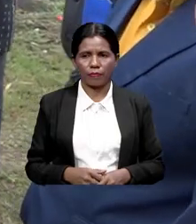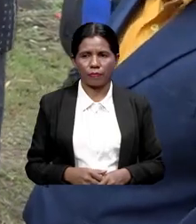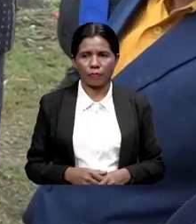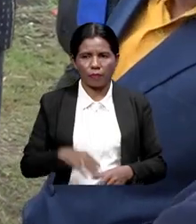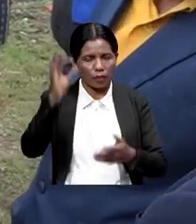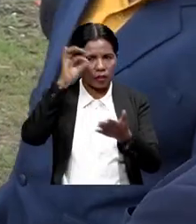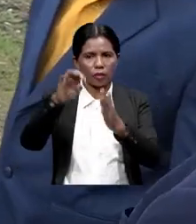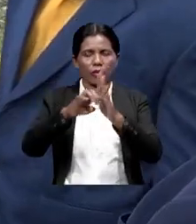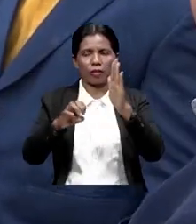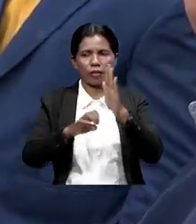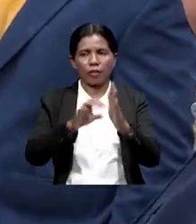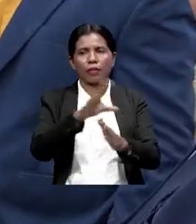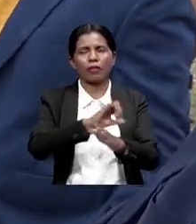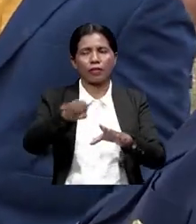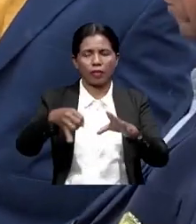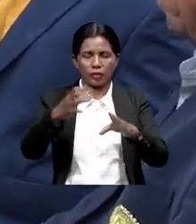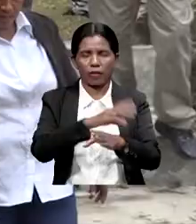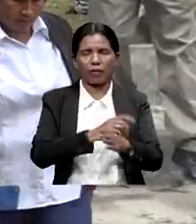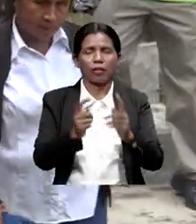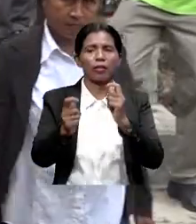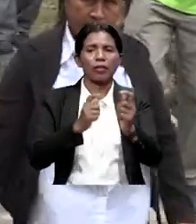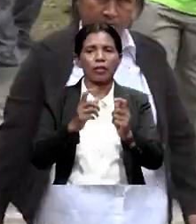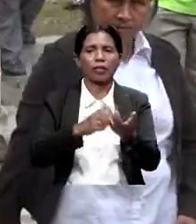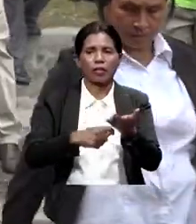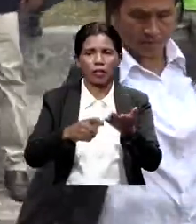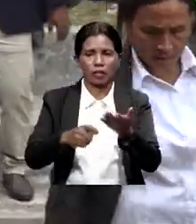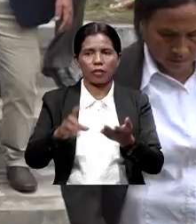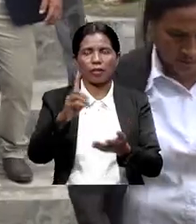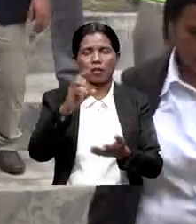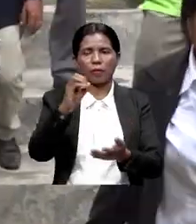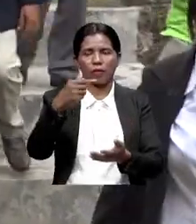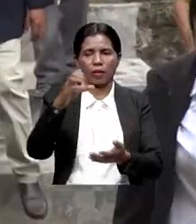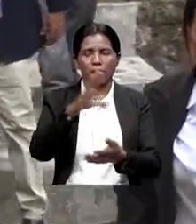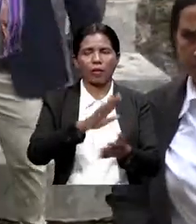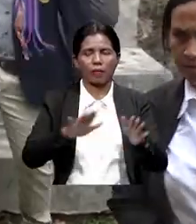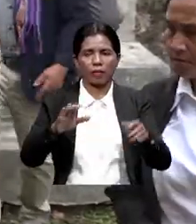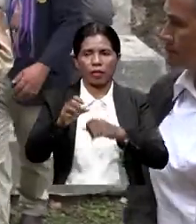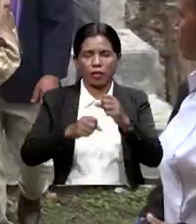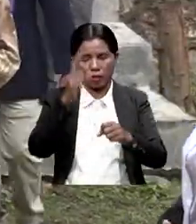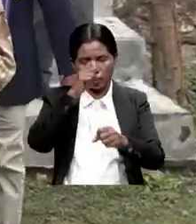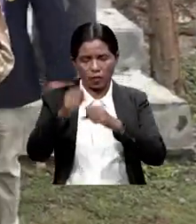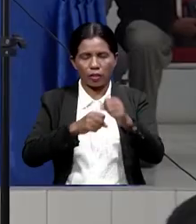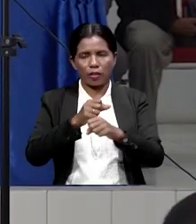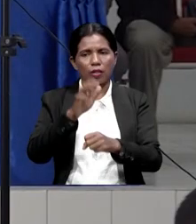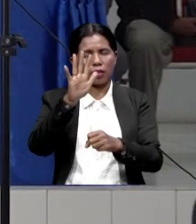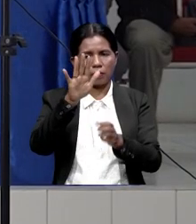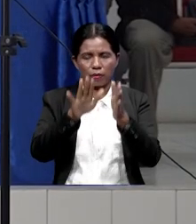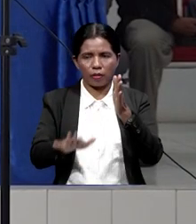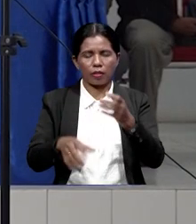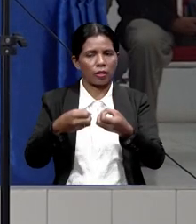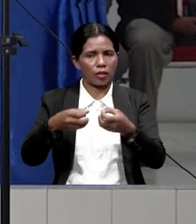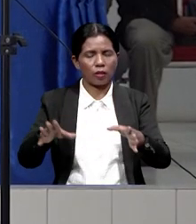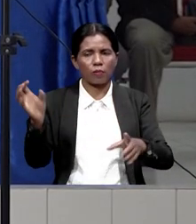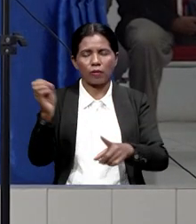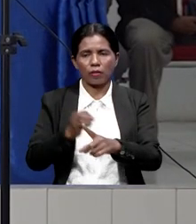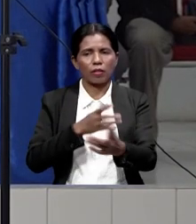Secretário de Estado do Ensino Secundário Geral no Técnico Vocacional Domingos Lemos Ateten, labari ko idade tinang 5% hitunulo, maklakon oportunidade